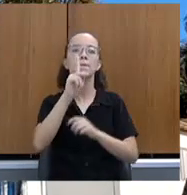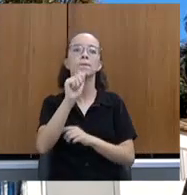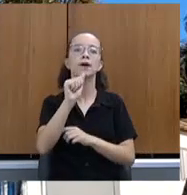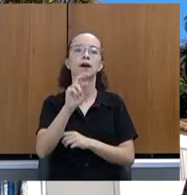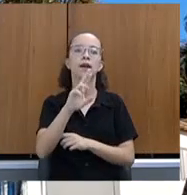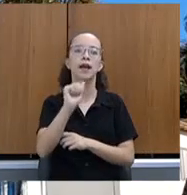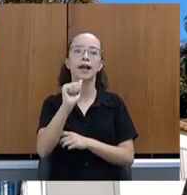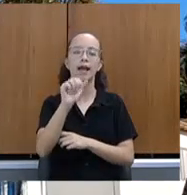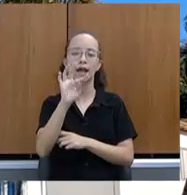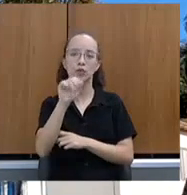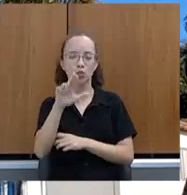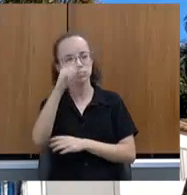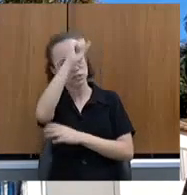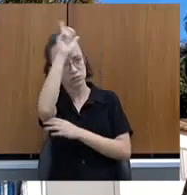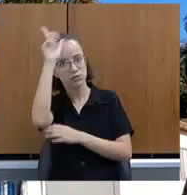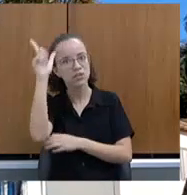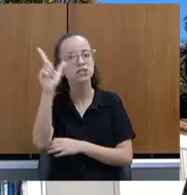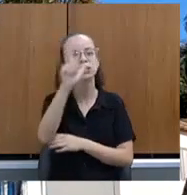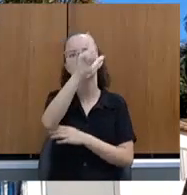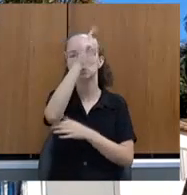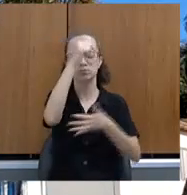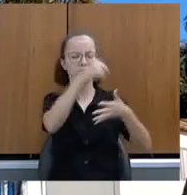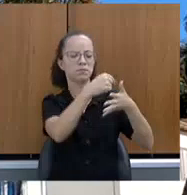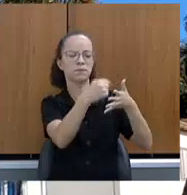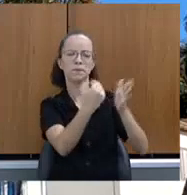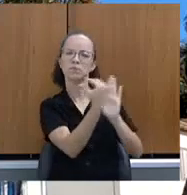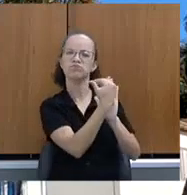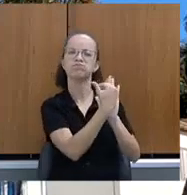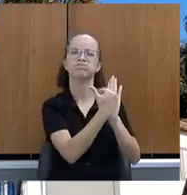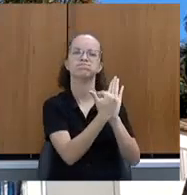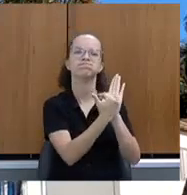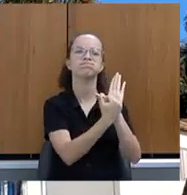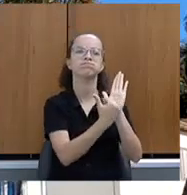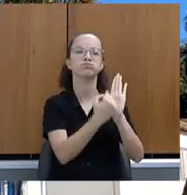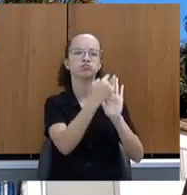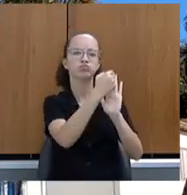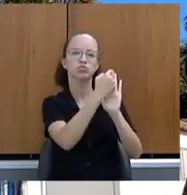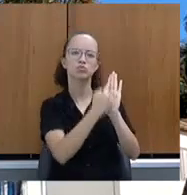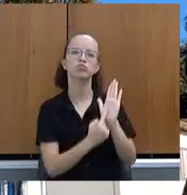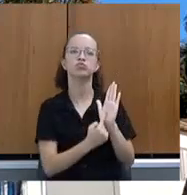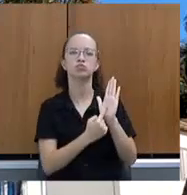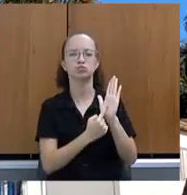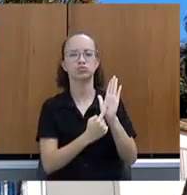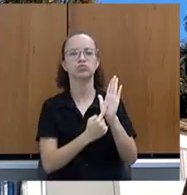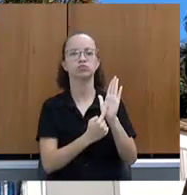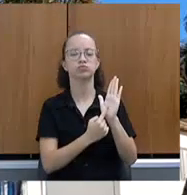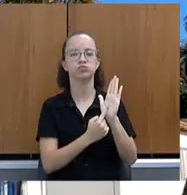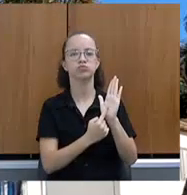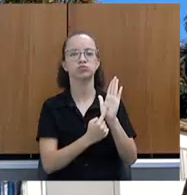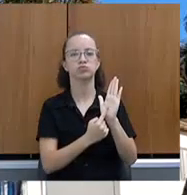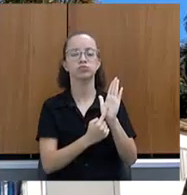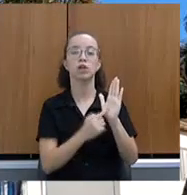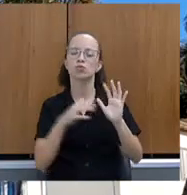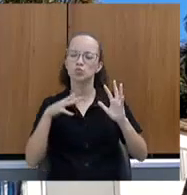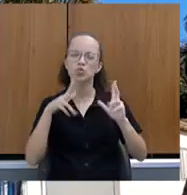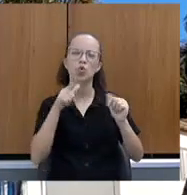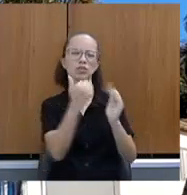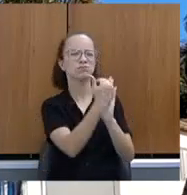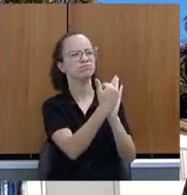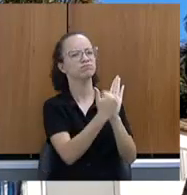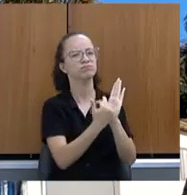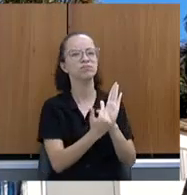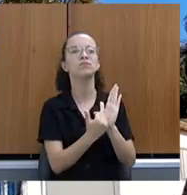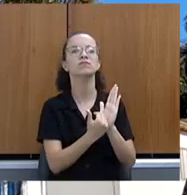está Santa Luzia Tiradentes que chamou Ouro Branco Diamantina Conceição do Mato Dentro Minas Novas e Cerro todas elas agora